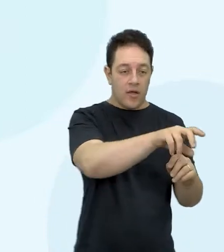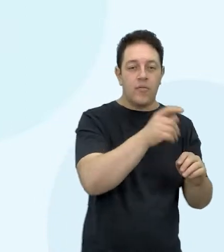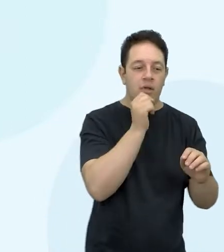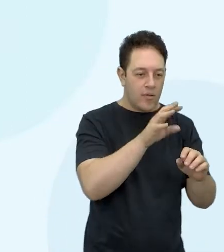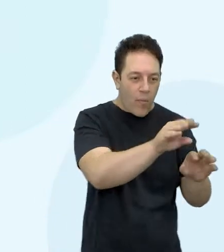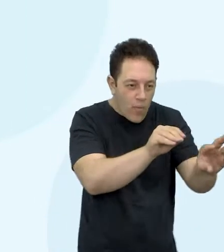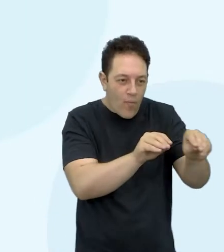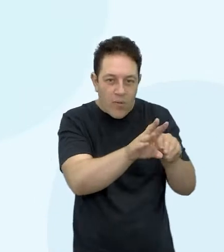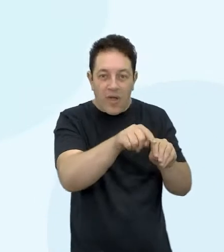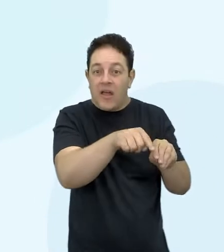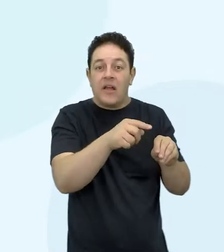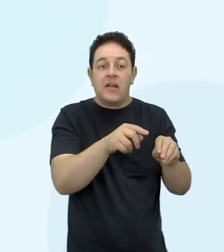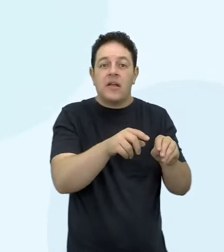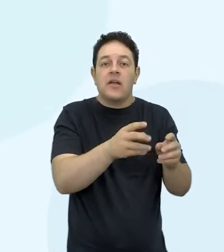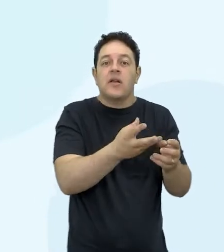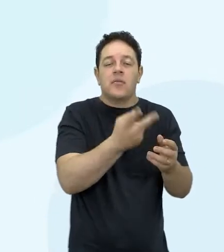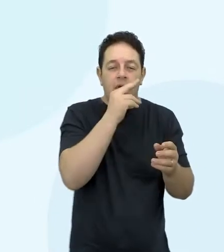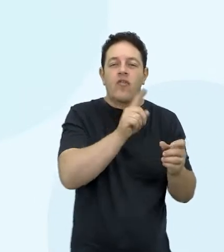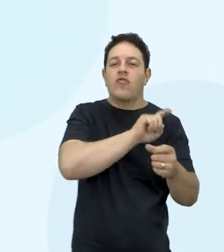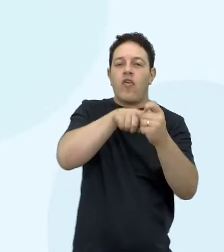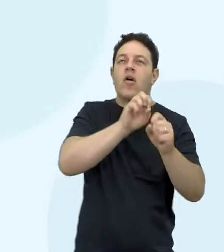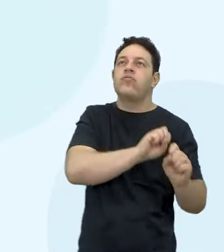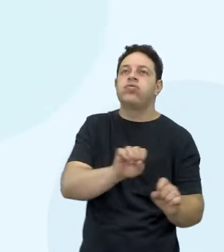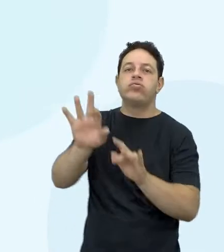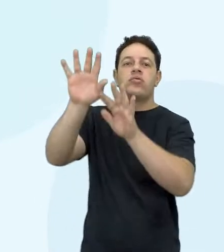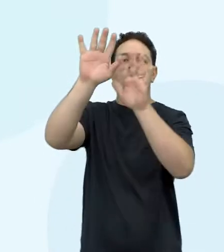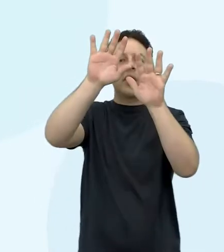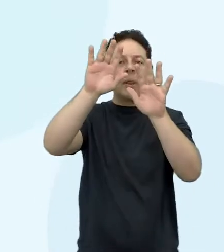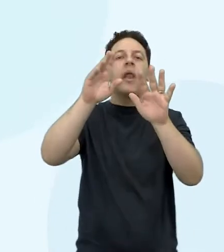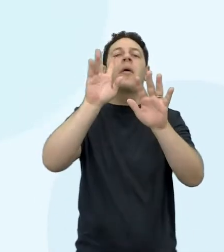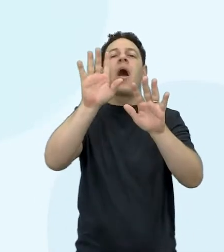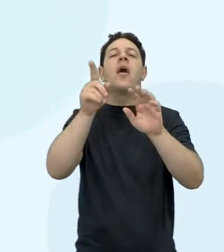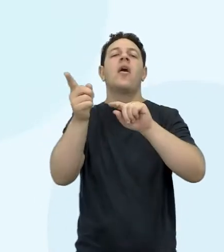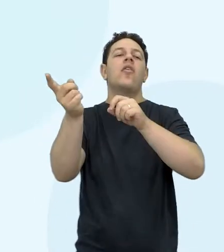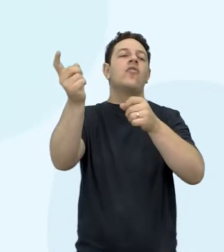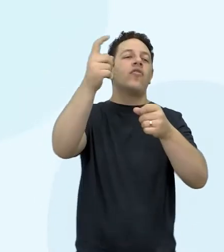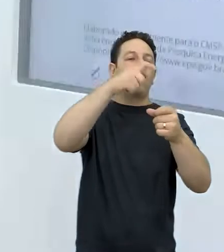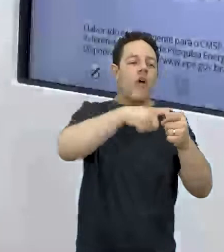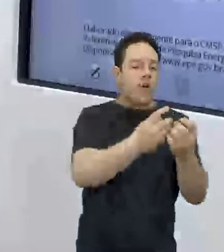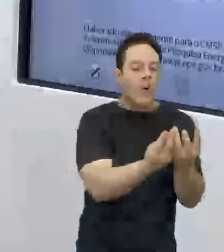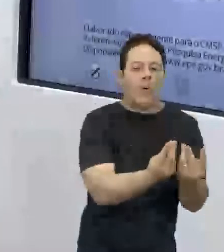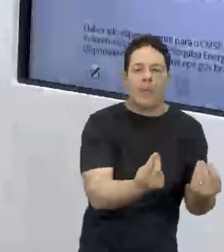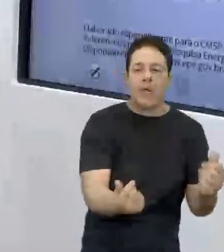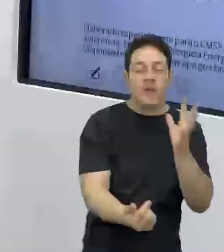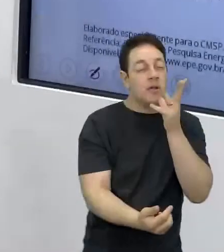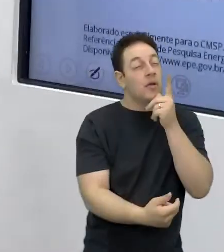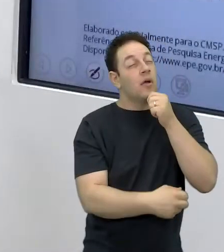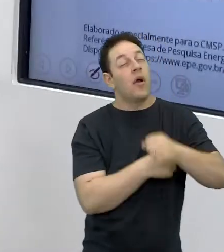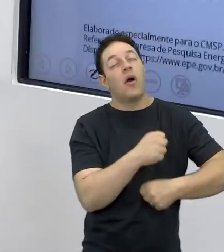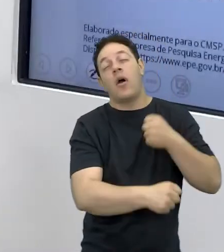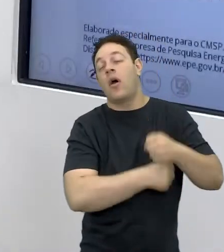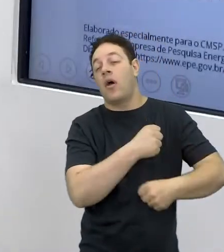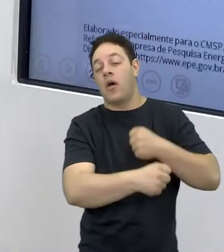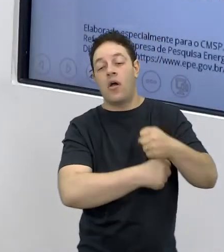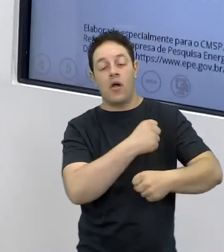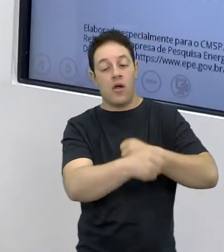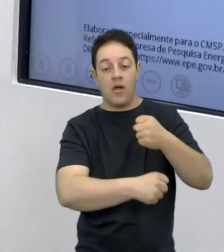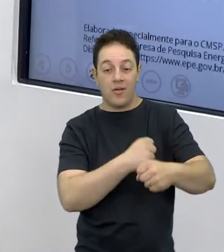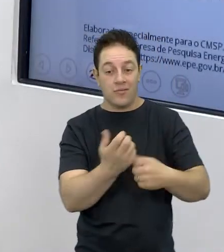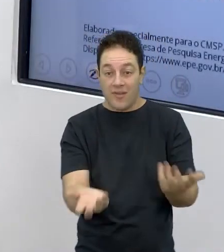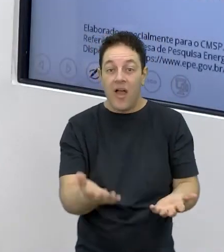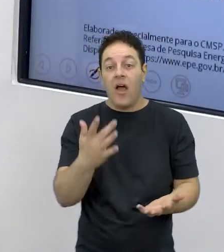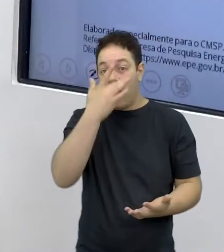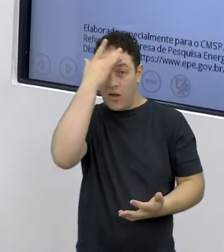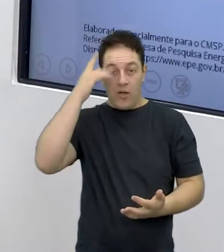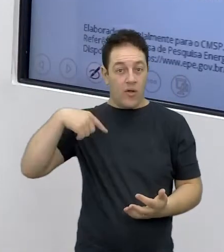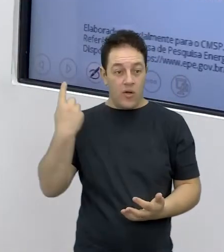demora milhares de anos, centenas de anos, para voltar para a natureza novamente. Então, a humanidade não consegue fazer usufruto,